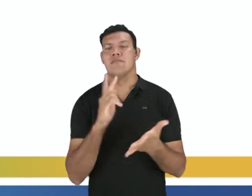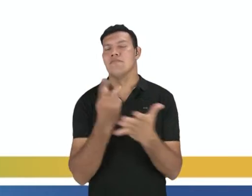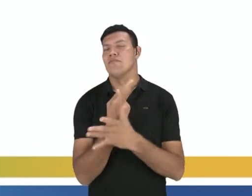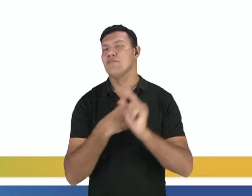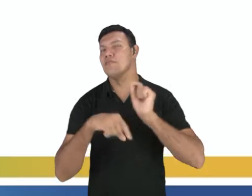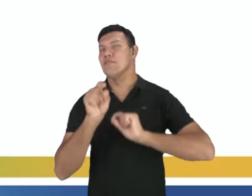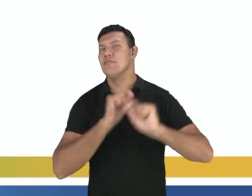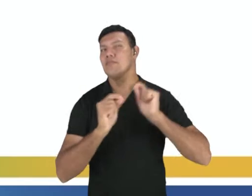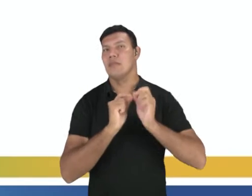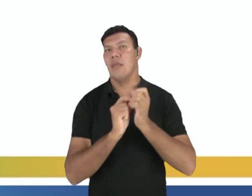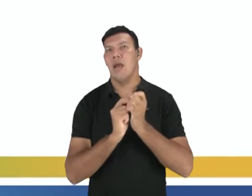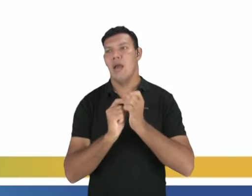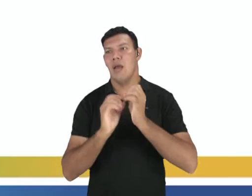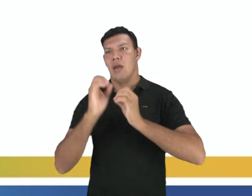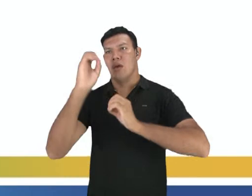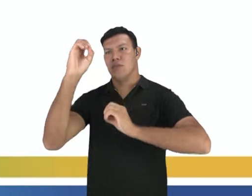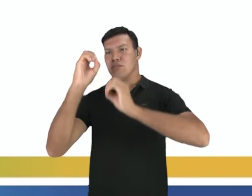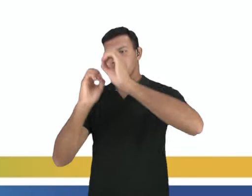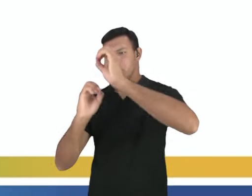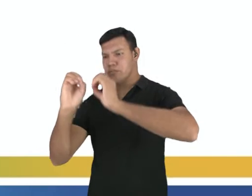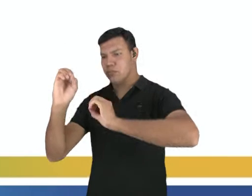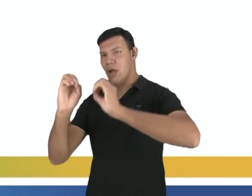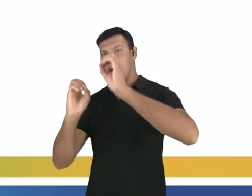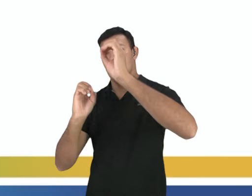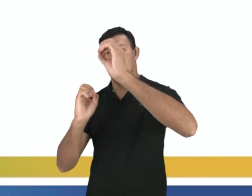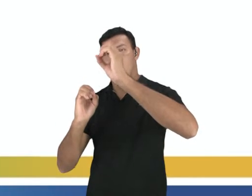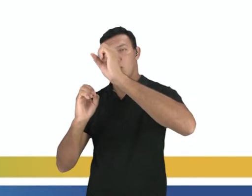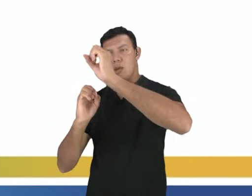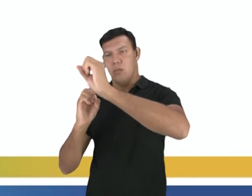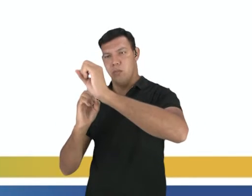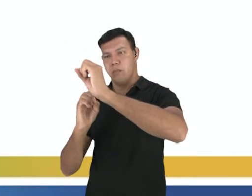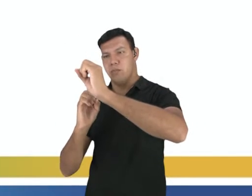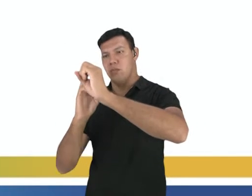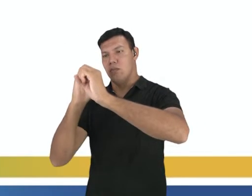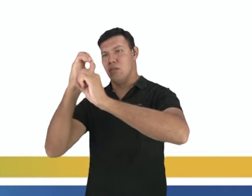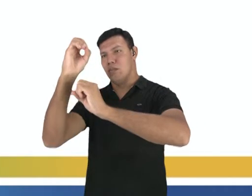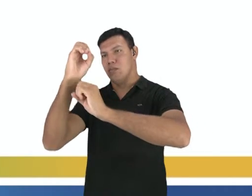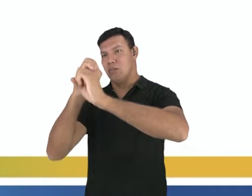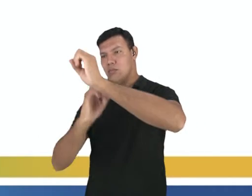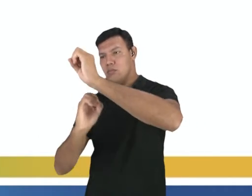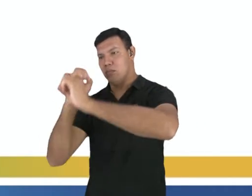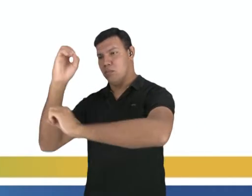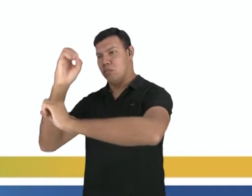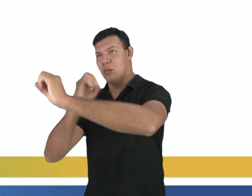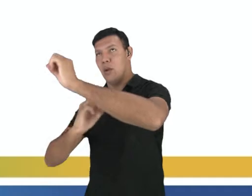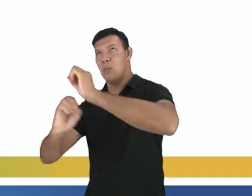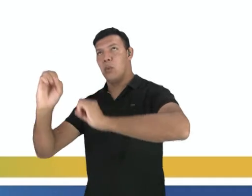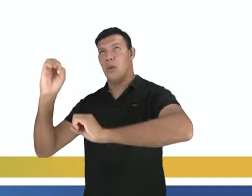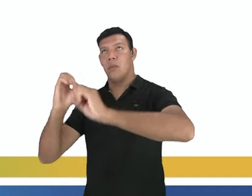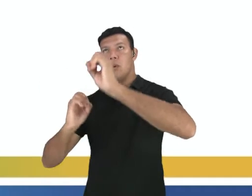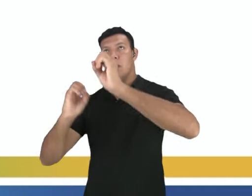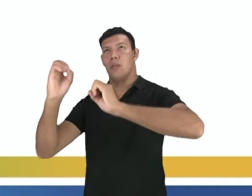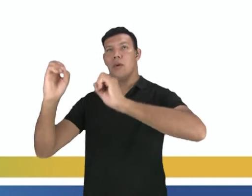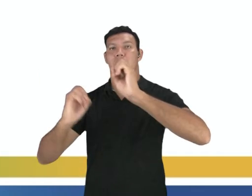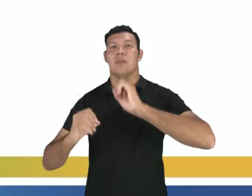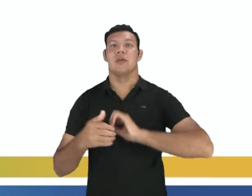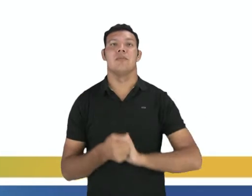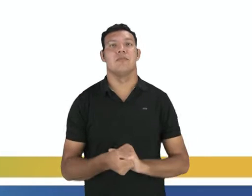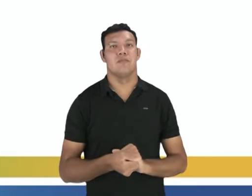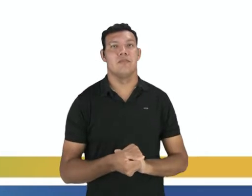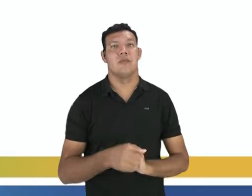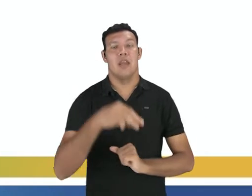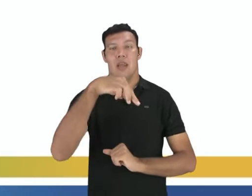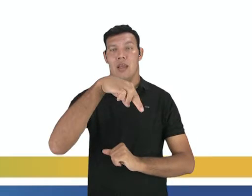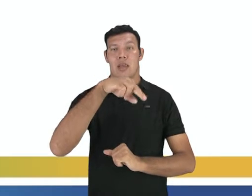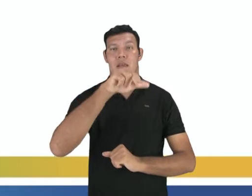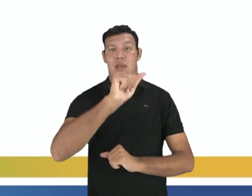acontece? A separação dos íons. Na+, né, que esse mais representa o Na, o menos